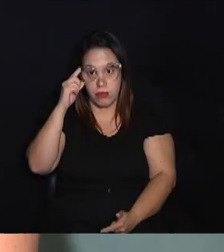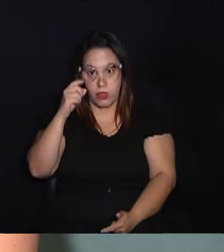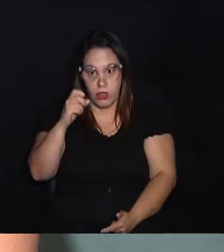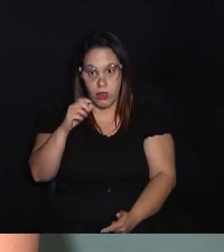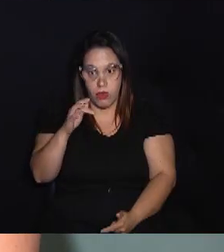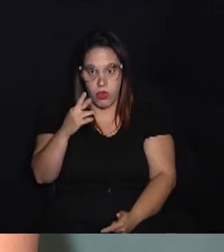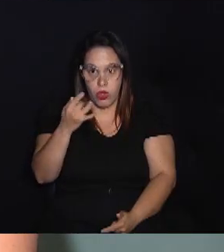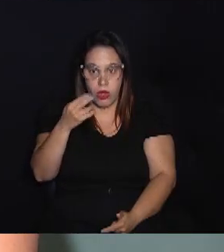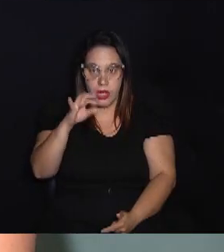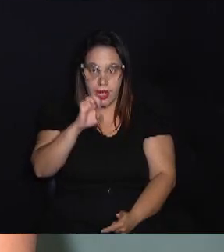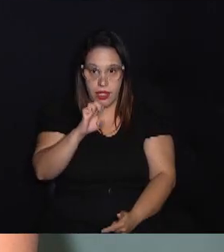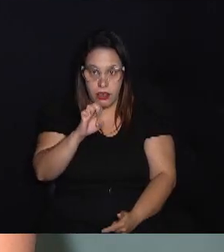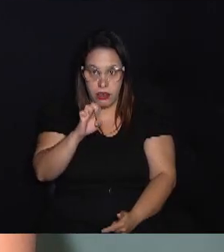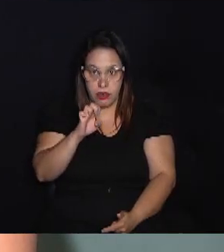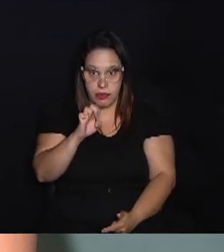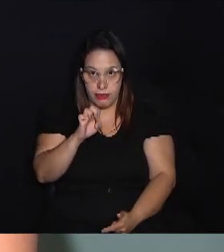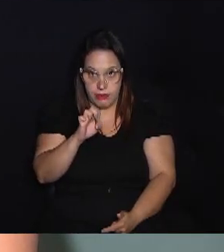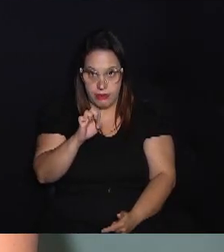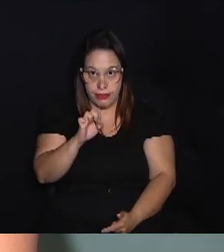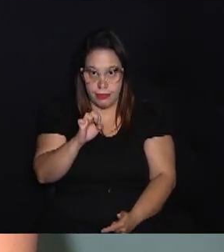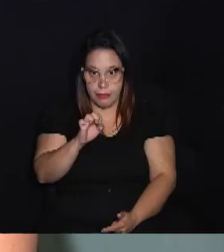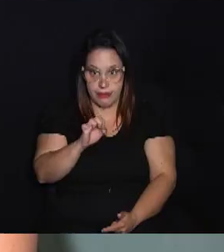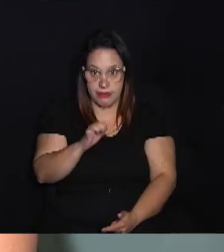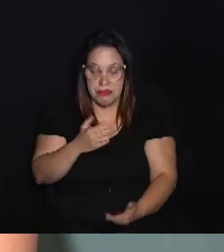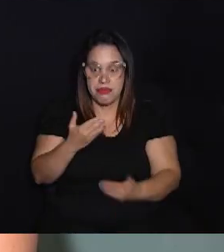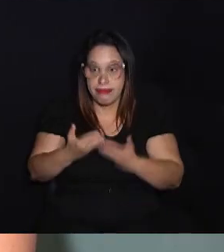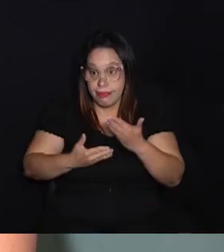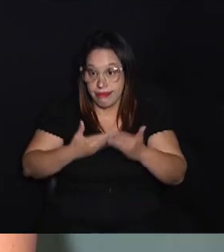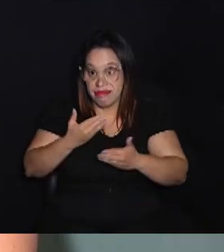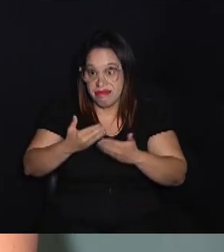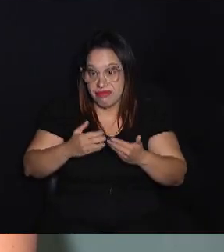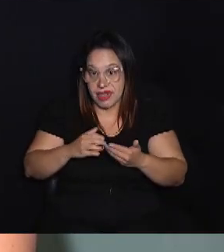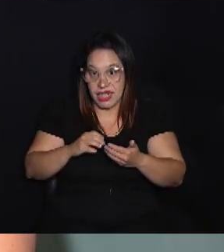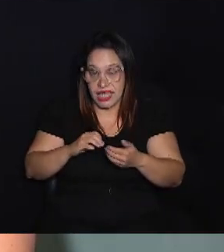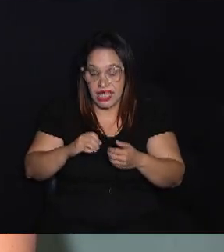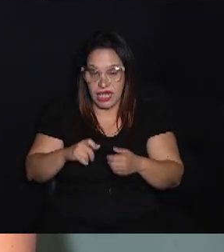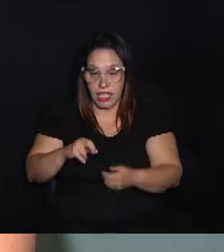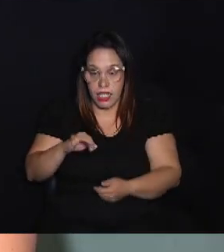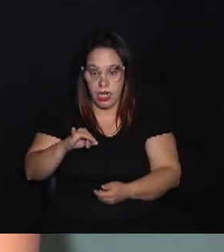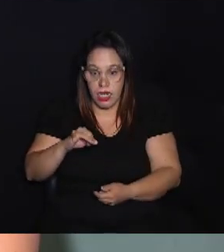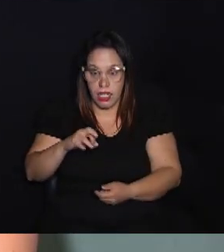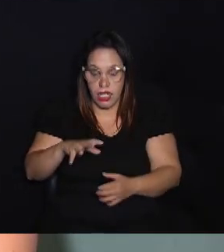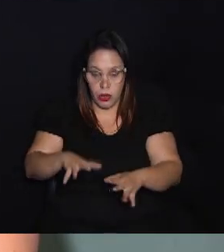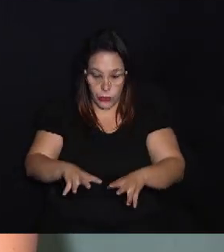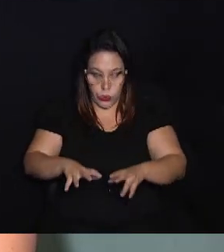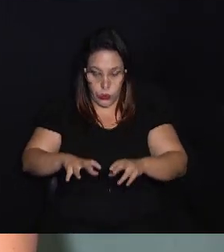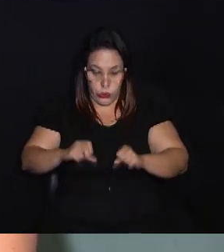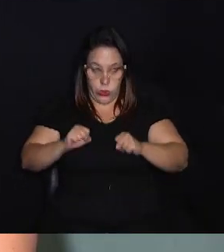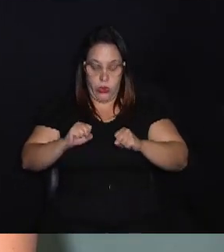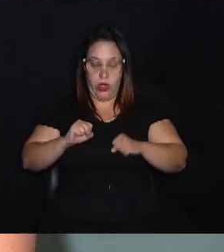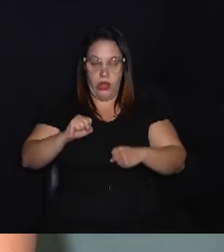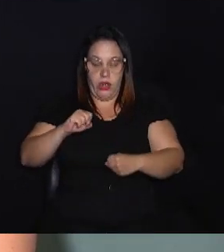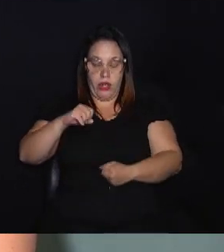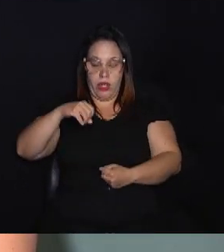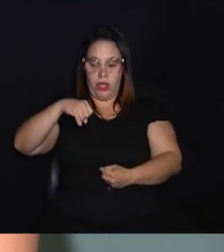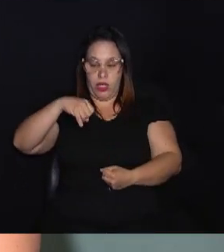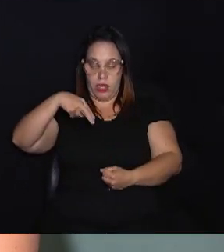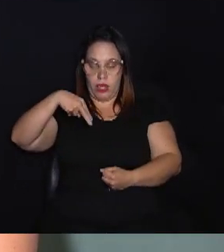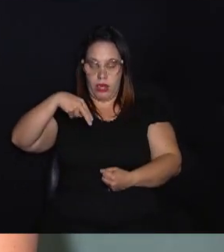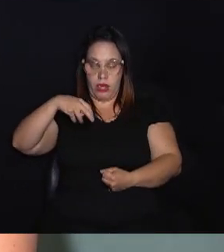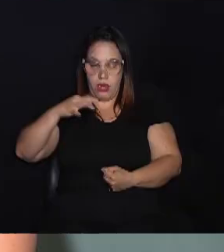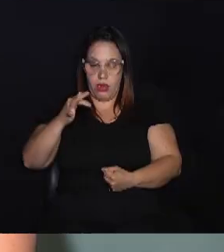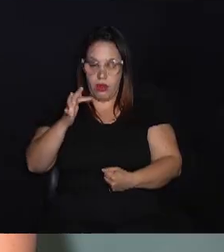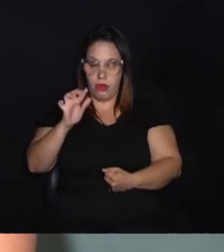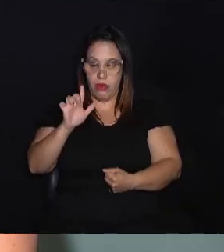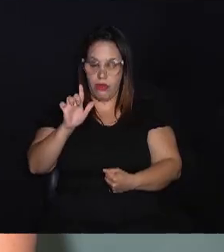frutose, e a frutose, ela gera uma inflamação, né, porque ela fermenta muito ali no trato gastrointestinal, e